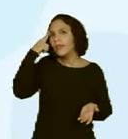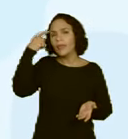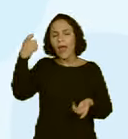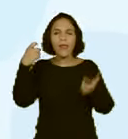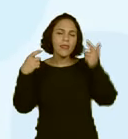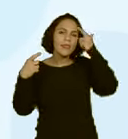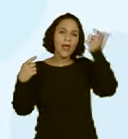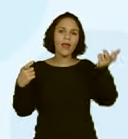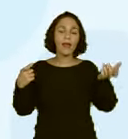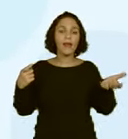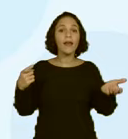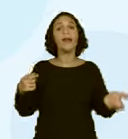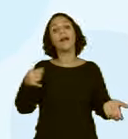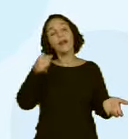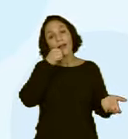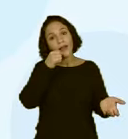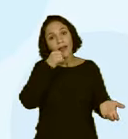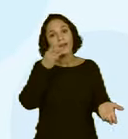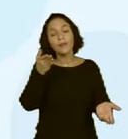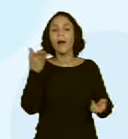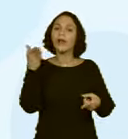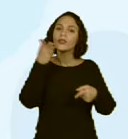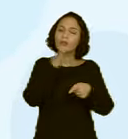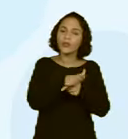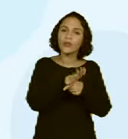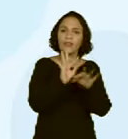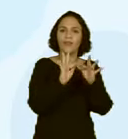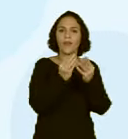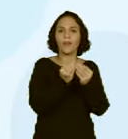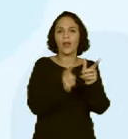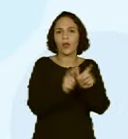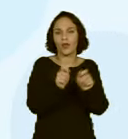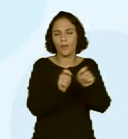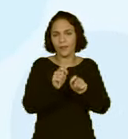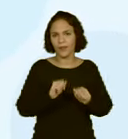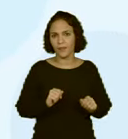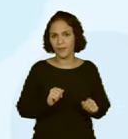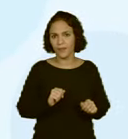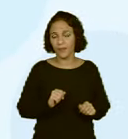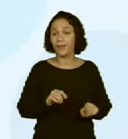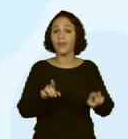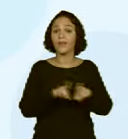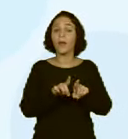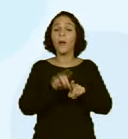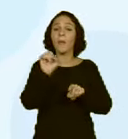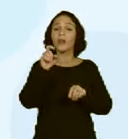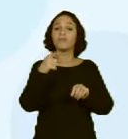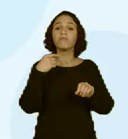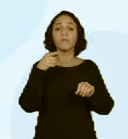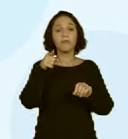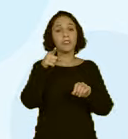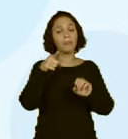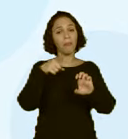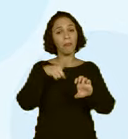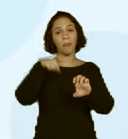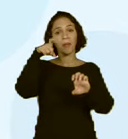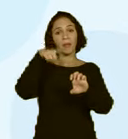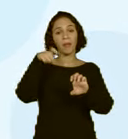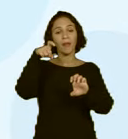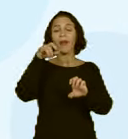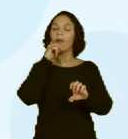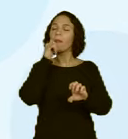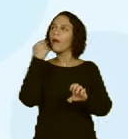dinheiro. Uma delas é essa, ajudar a família a economizar. Outra pode ser você empreender alguma coisa, né? Nunca